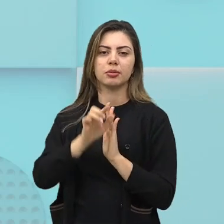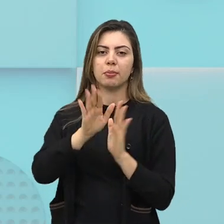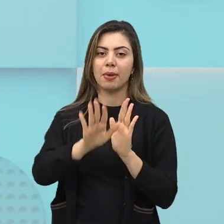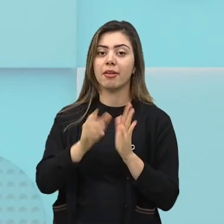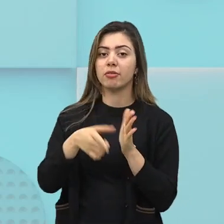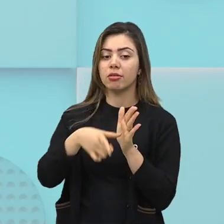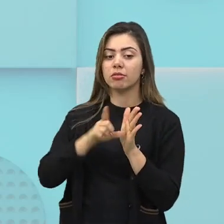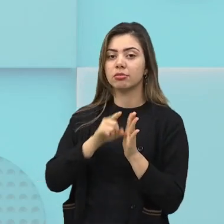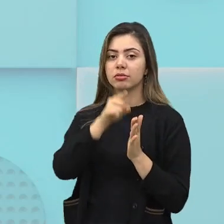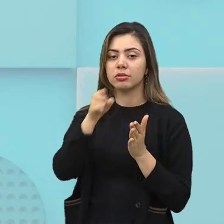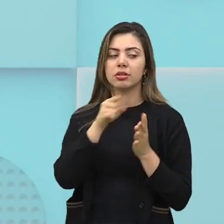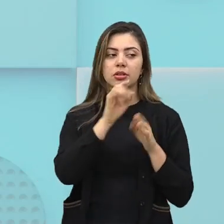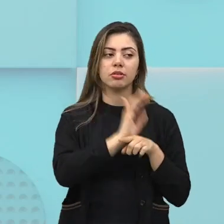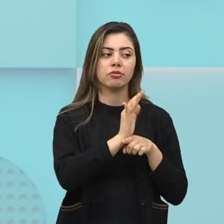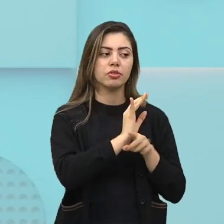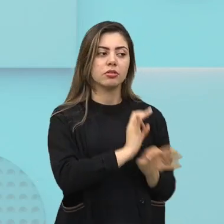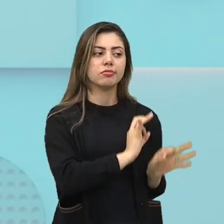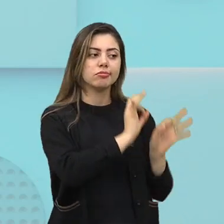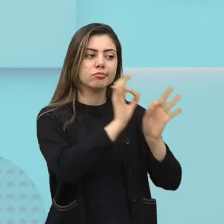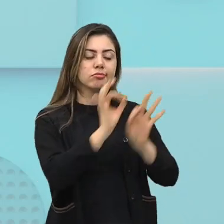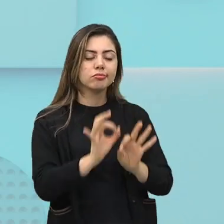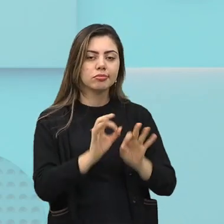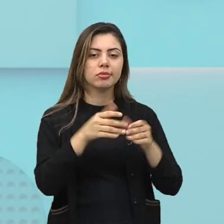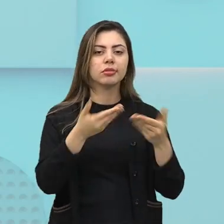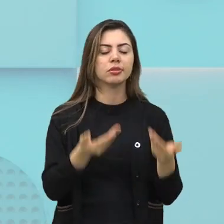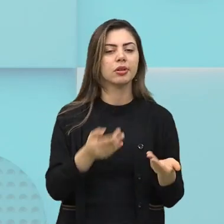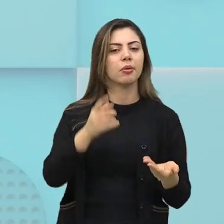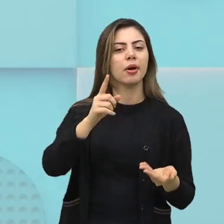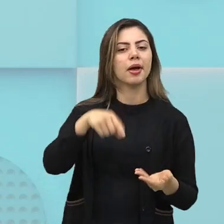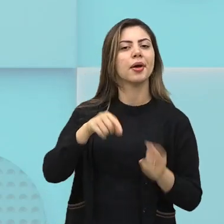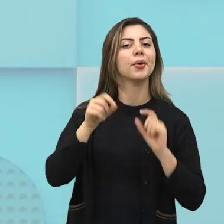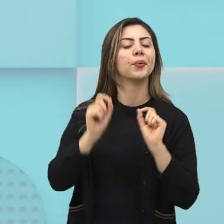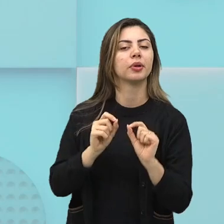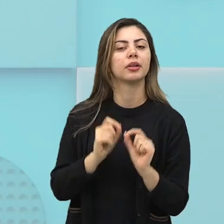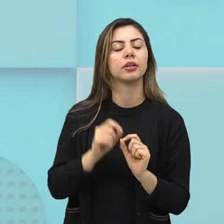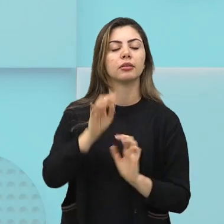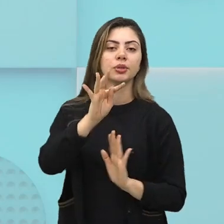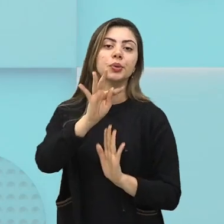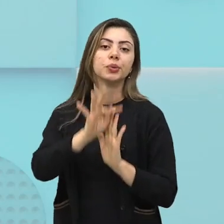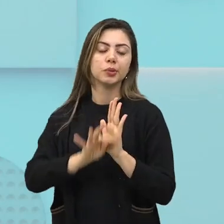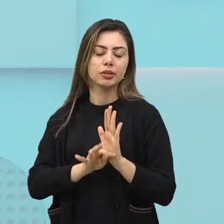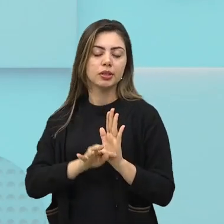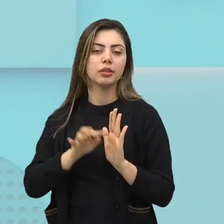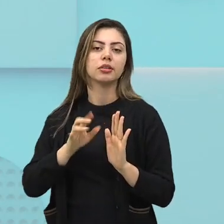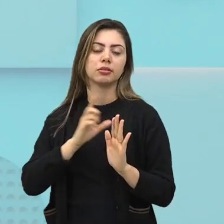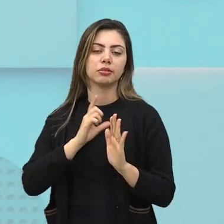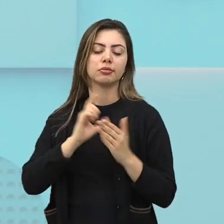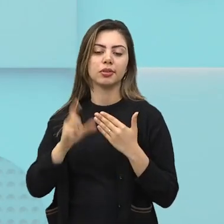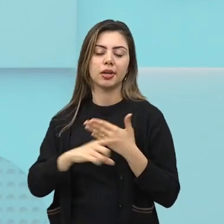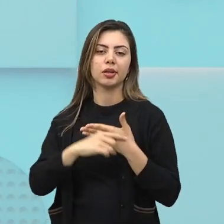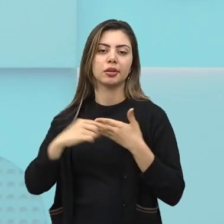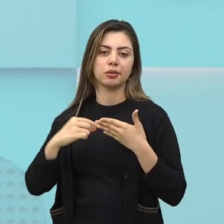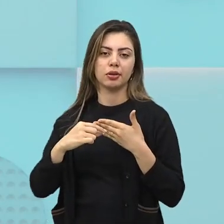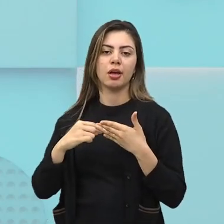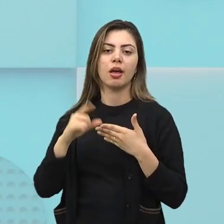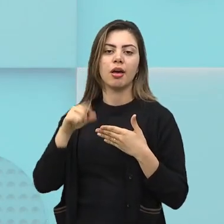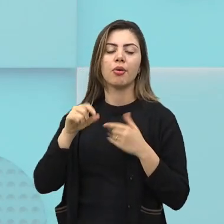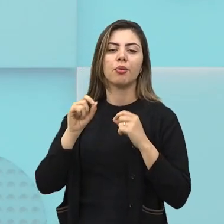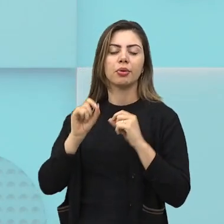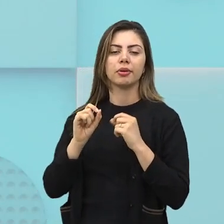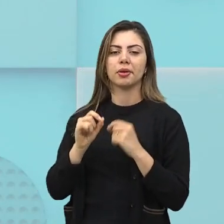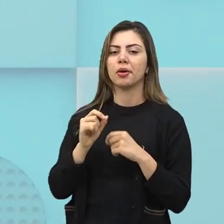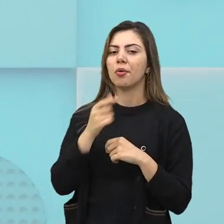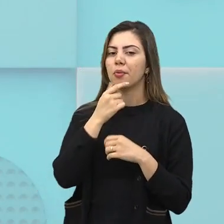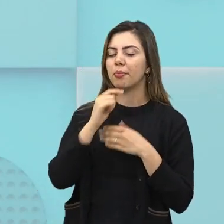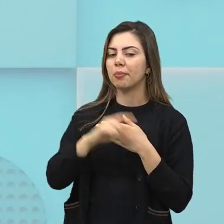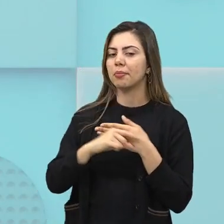vão assistir a um vídeo que é uma releitura de um conto do